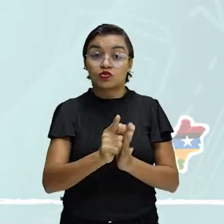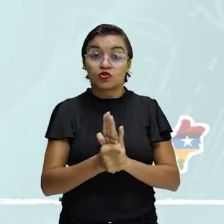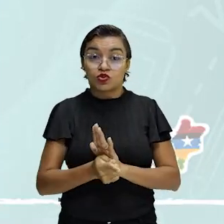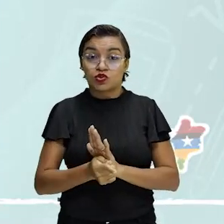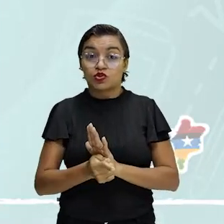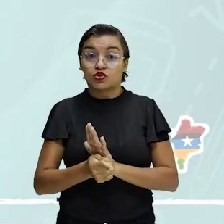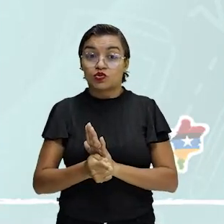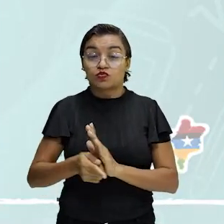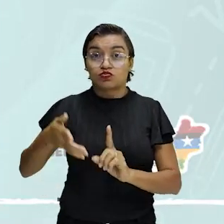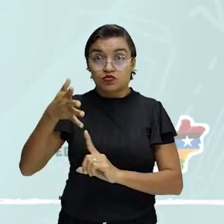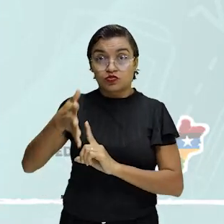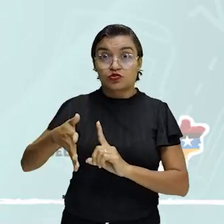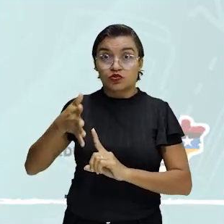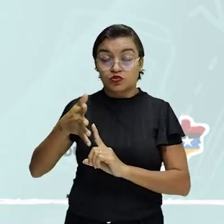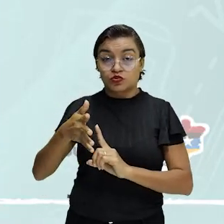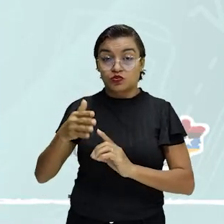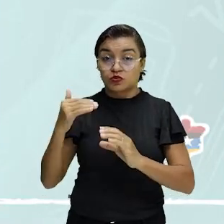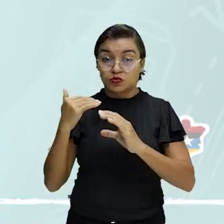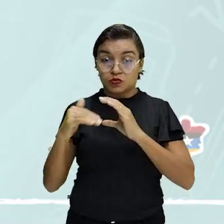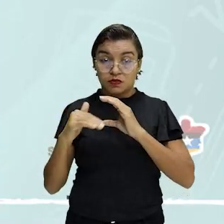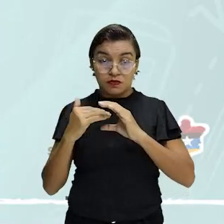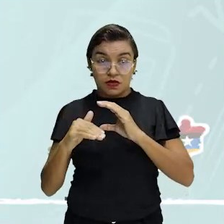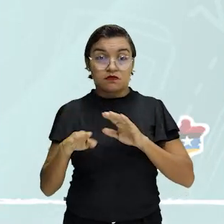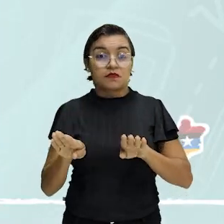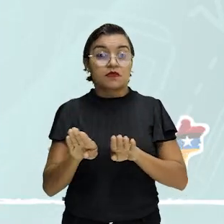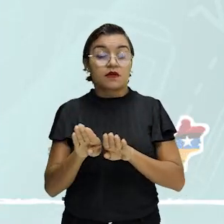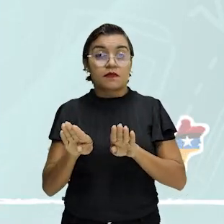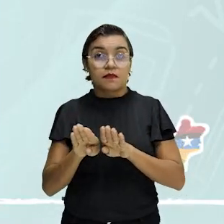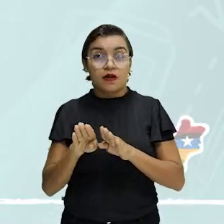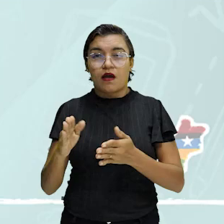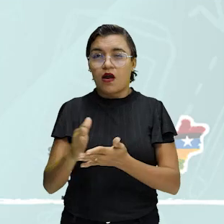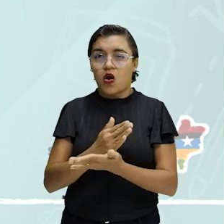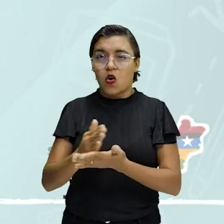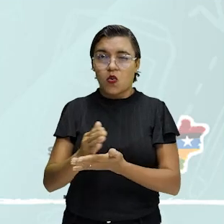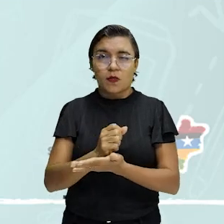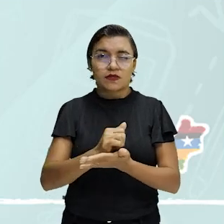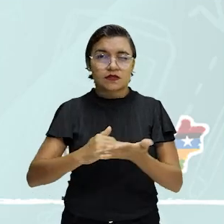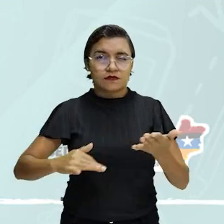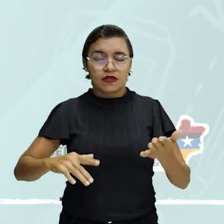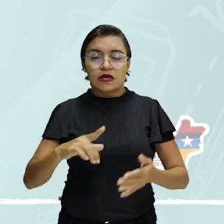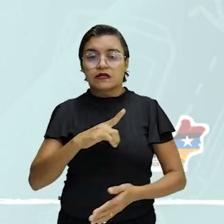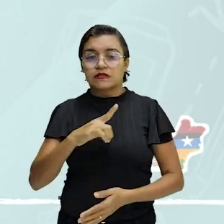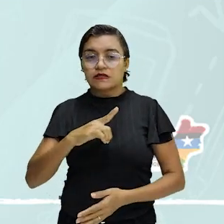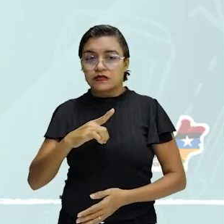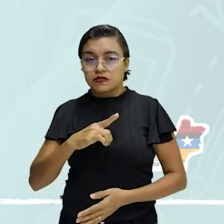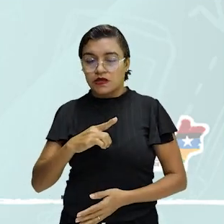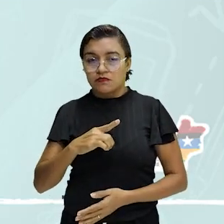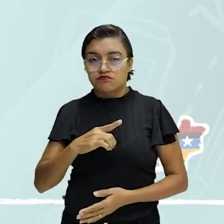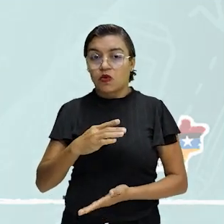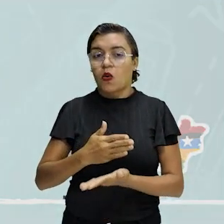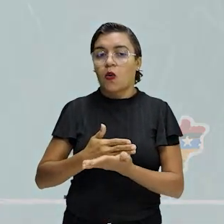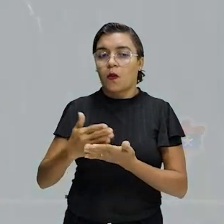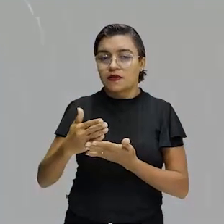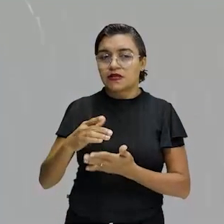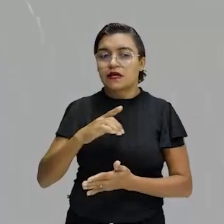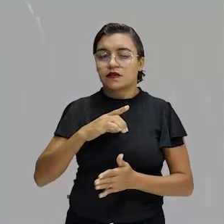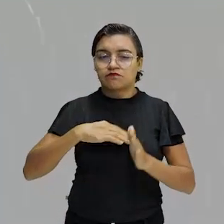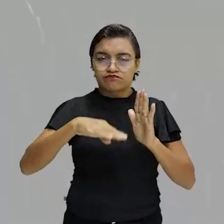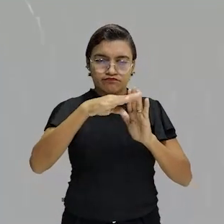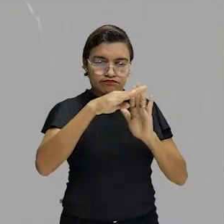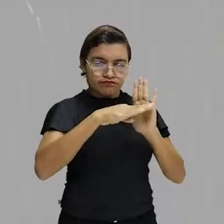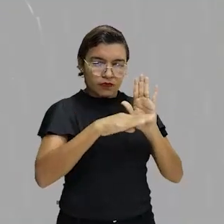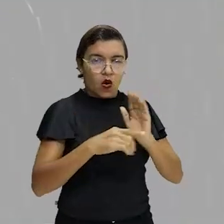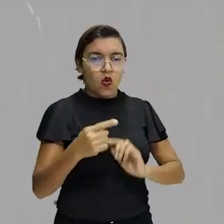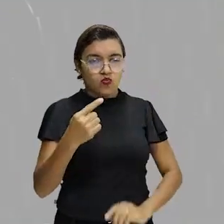análise de alguns e-mails e também alguns exercícios. Para começar, vamos fazer uma enquete bem rápida, ver algumas dicas de como